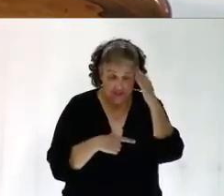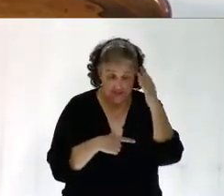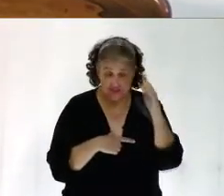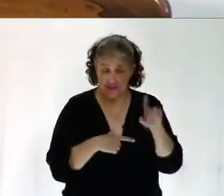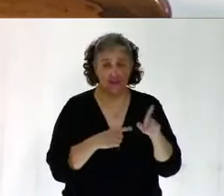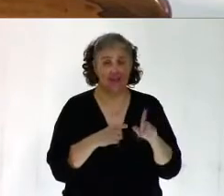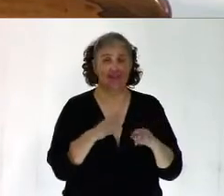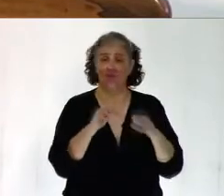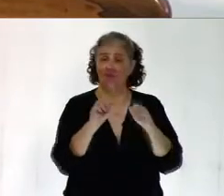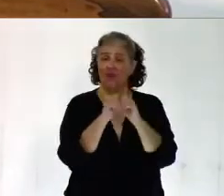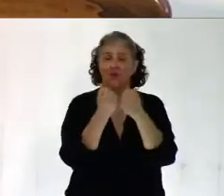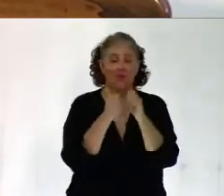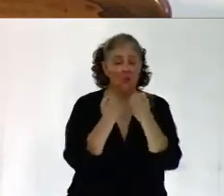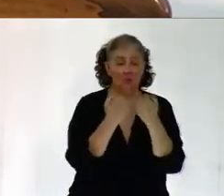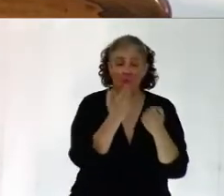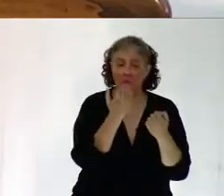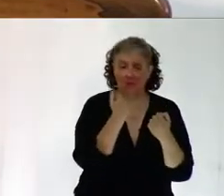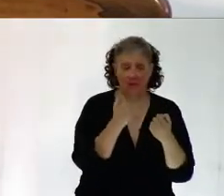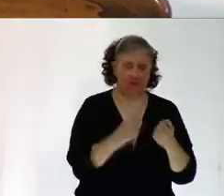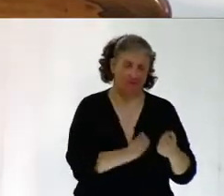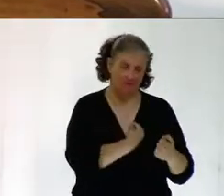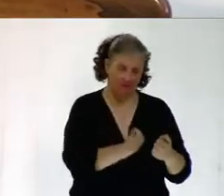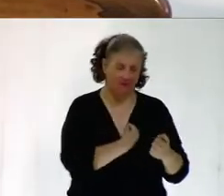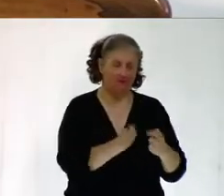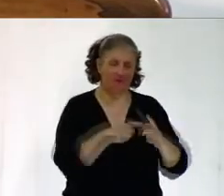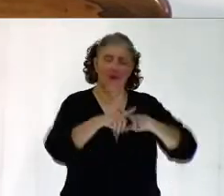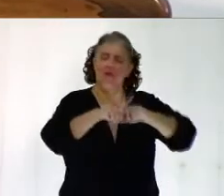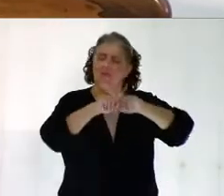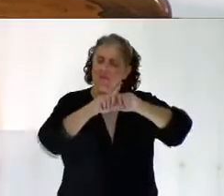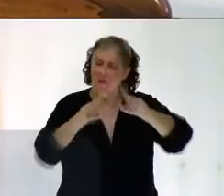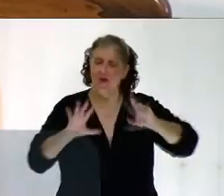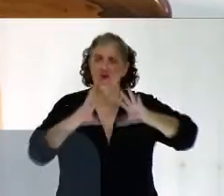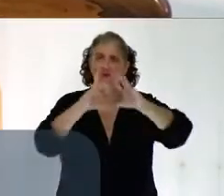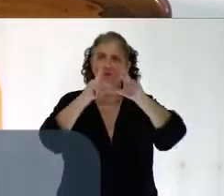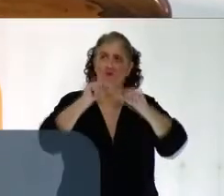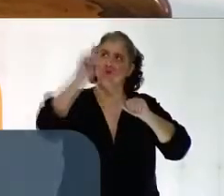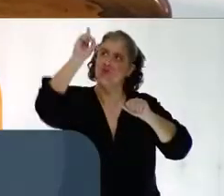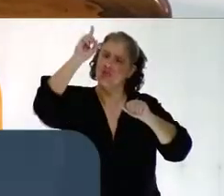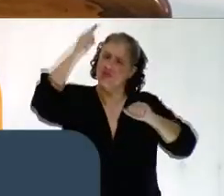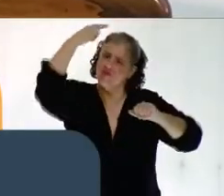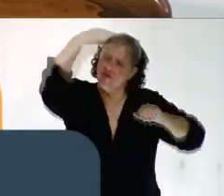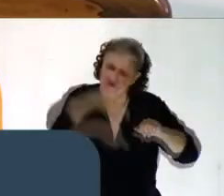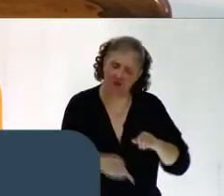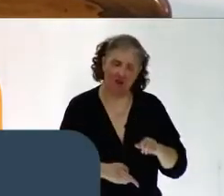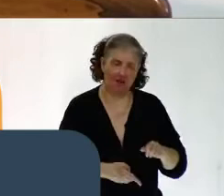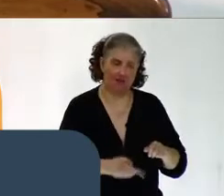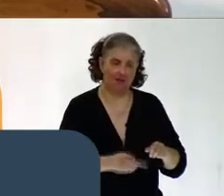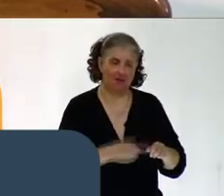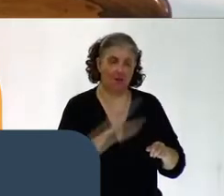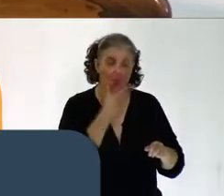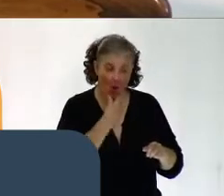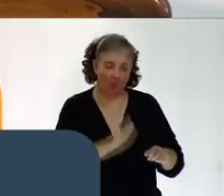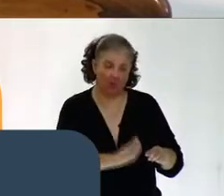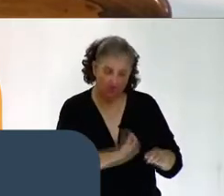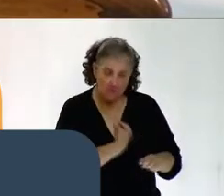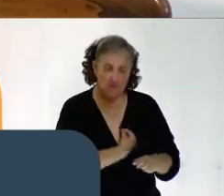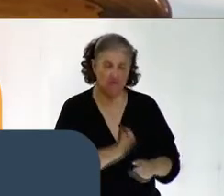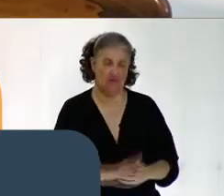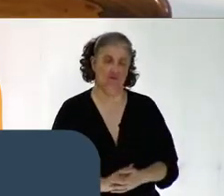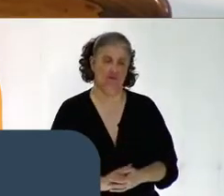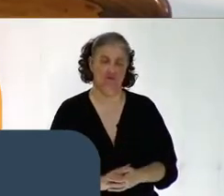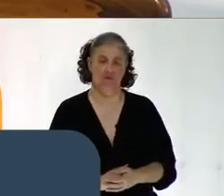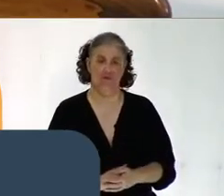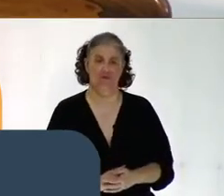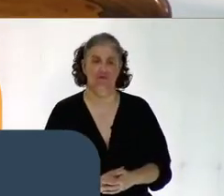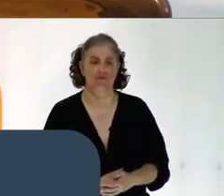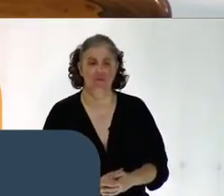o homem mas de tudo o que procede da boca do senhor viverá o homem de tudo